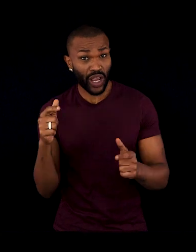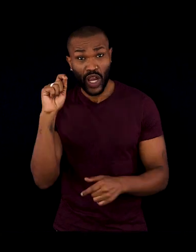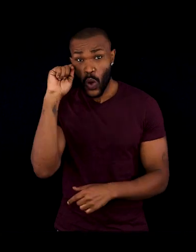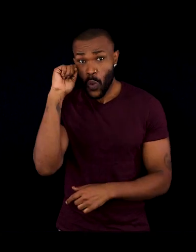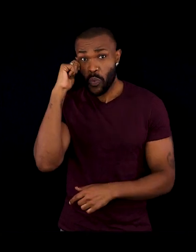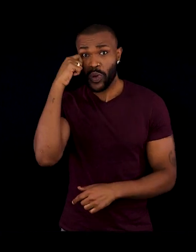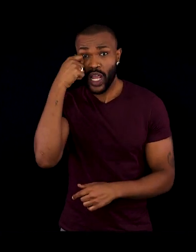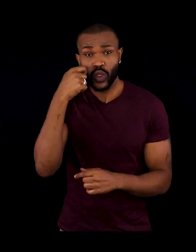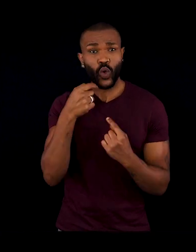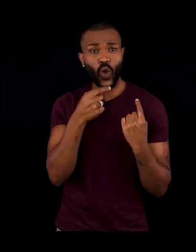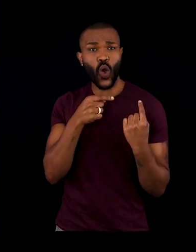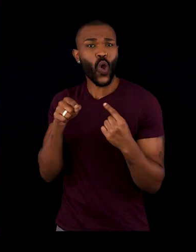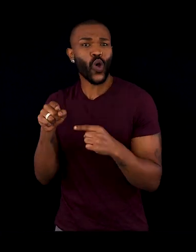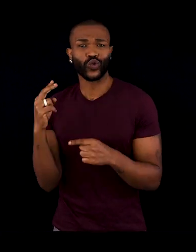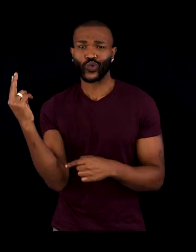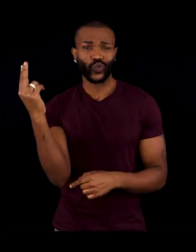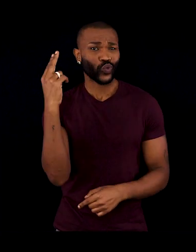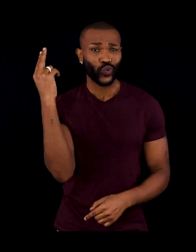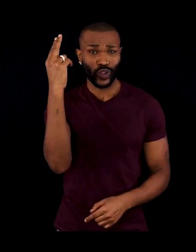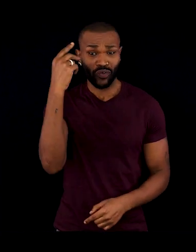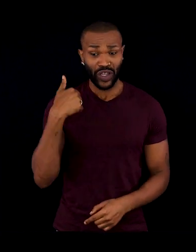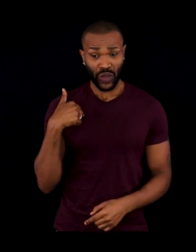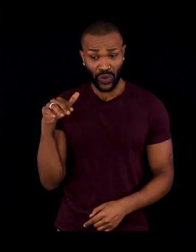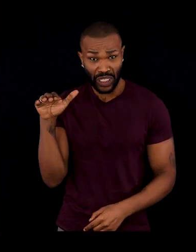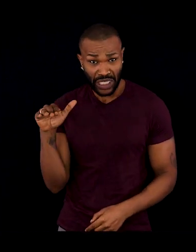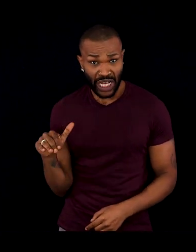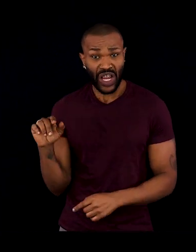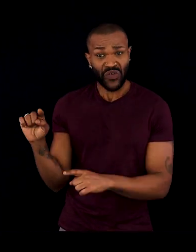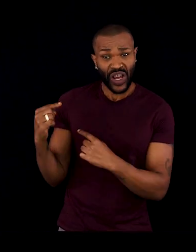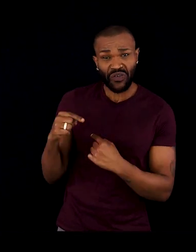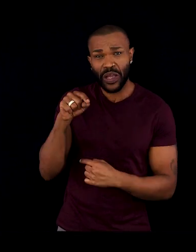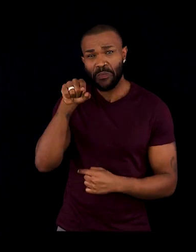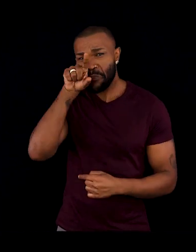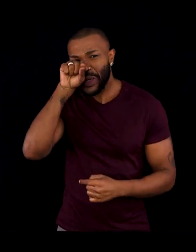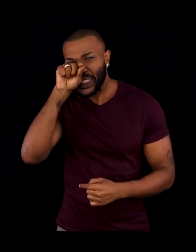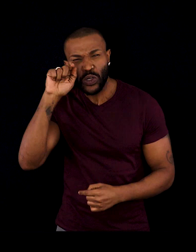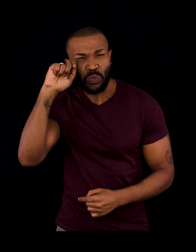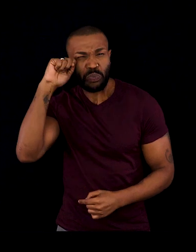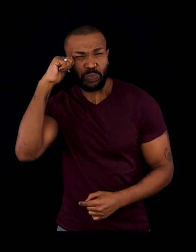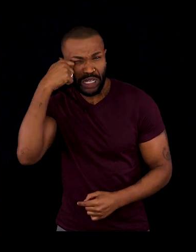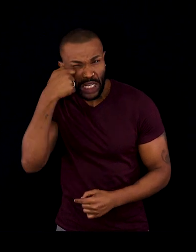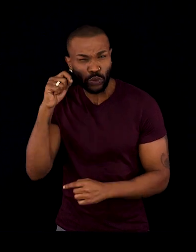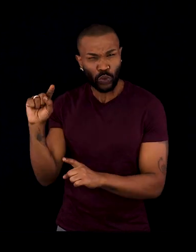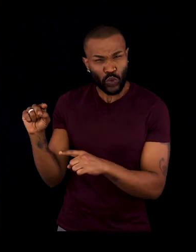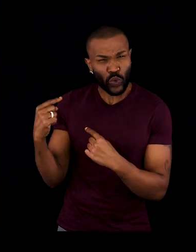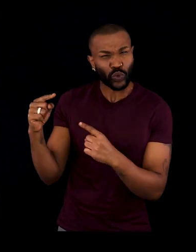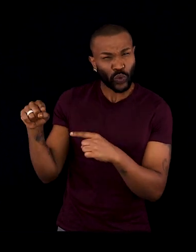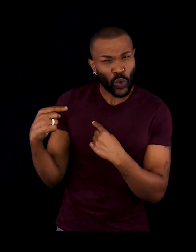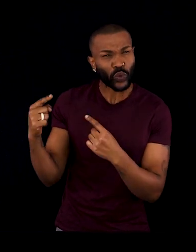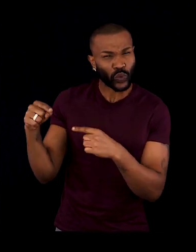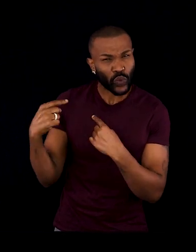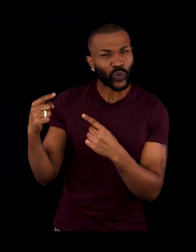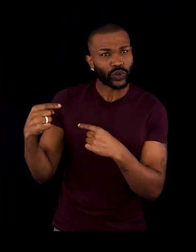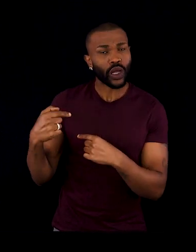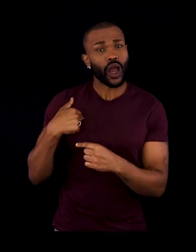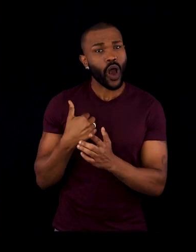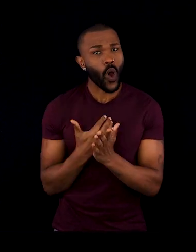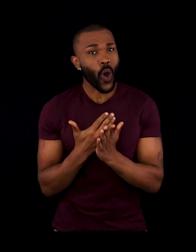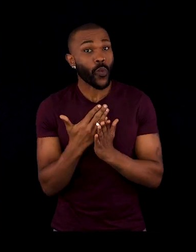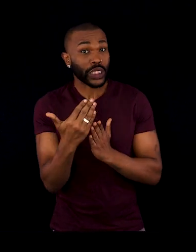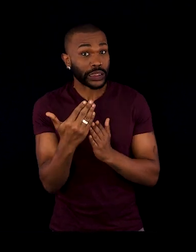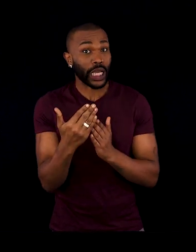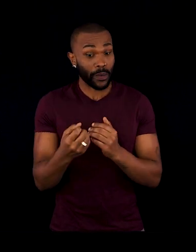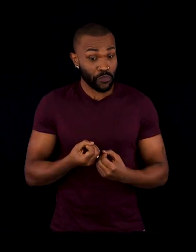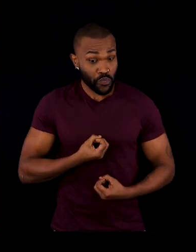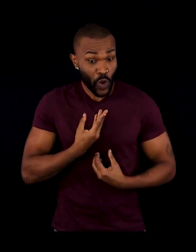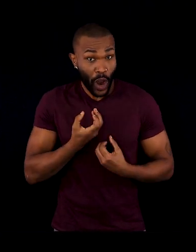E o preto não tinha como reagir. Quando eu era pequeno, eu era chamado de Tizil. E foi assim que eu comecei a escrever